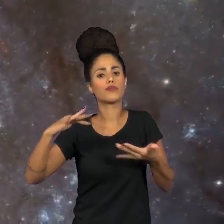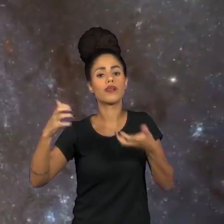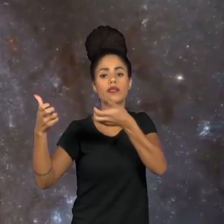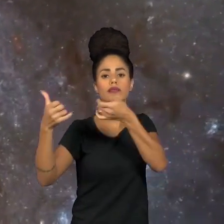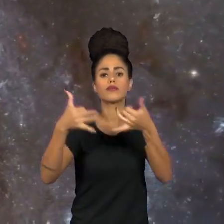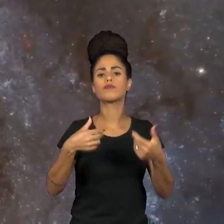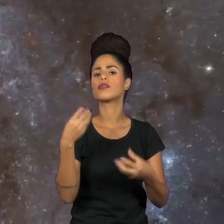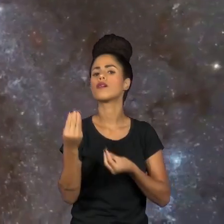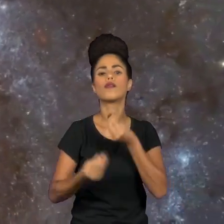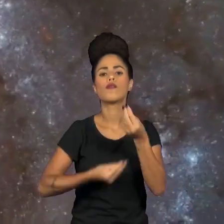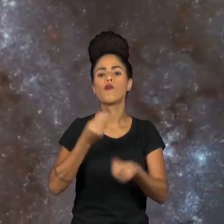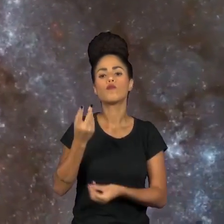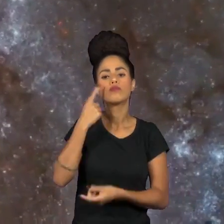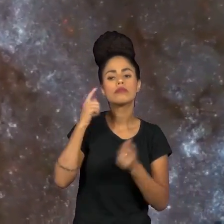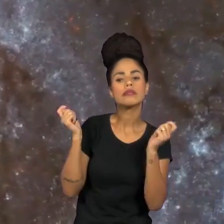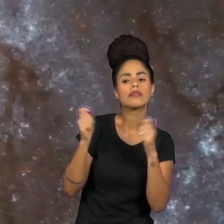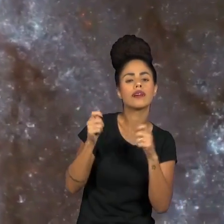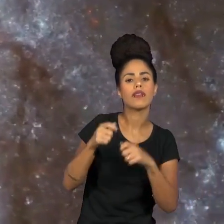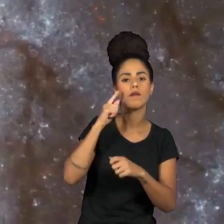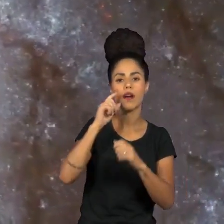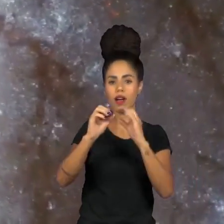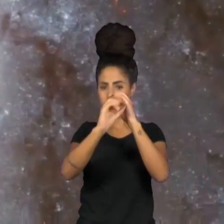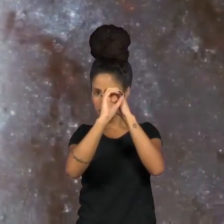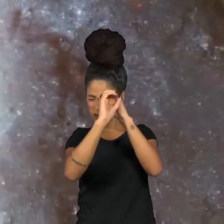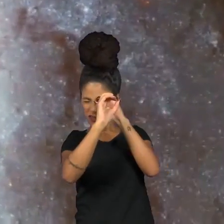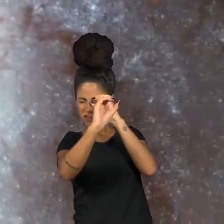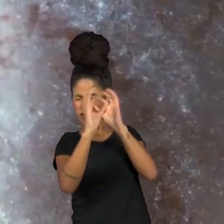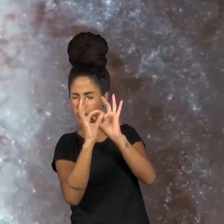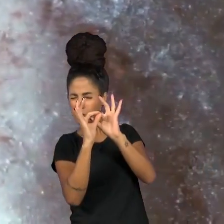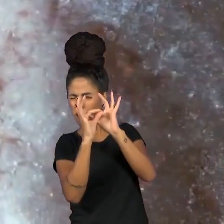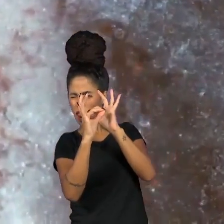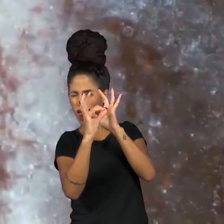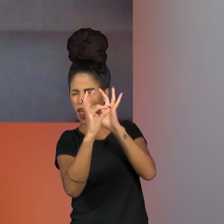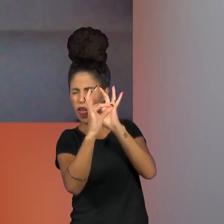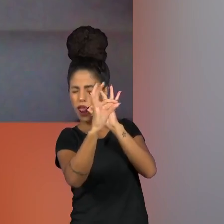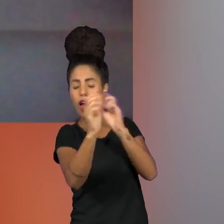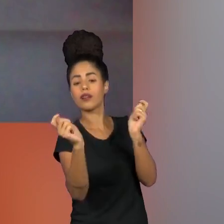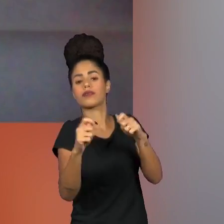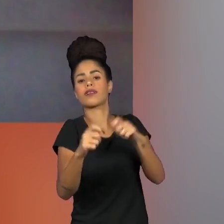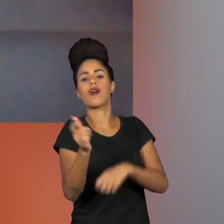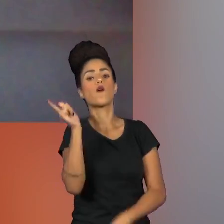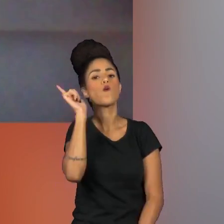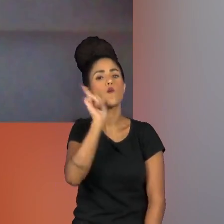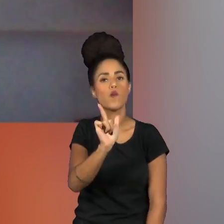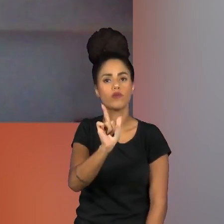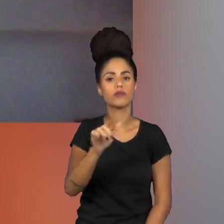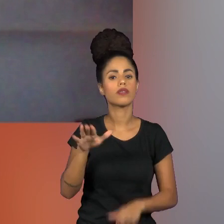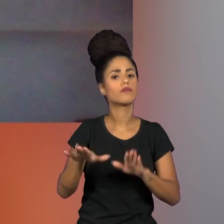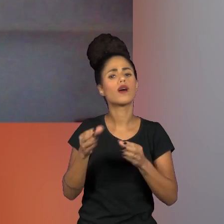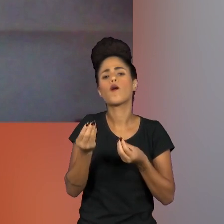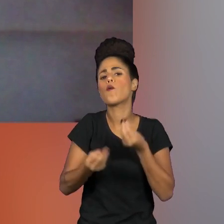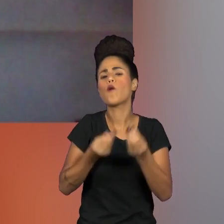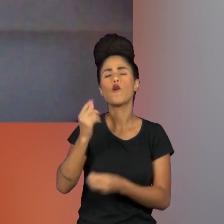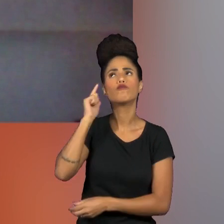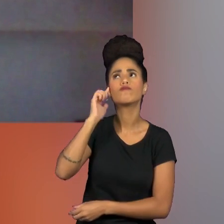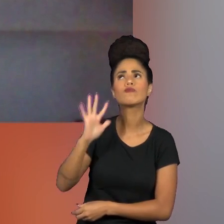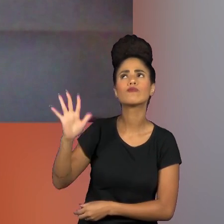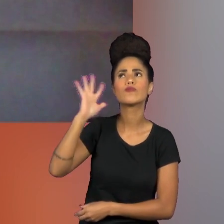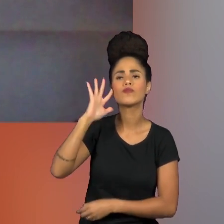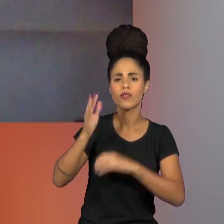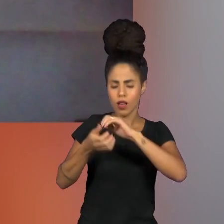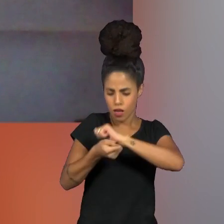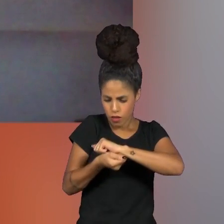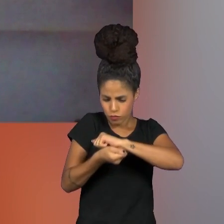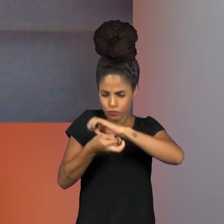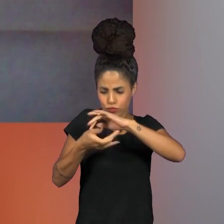as razões para tentar ver mais longe e mais além. Pensar que dentro de uma galáxia, por exemplo,